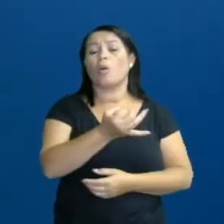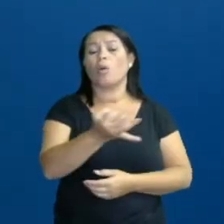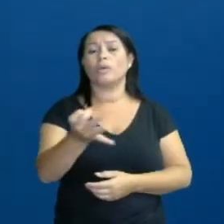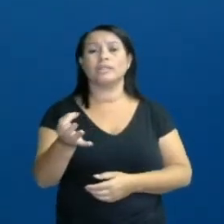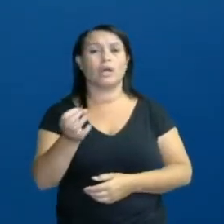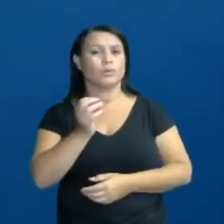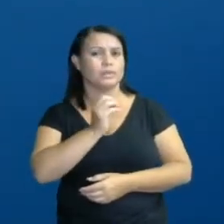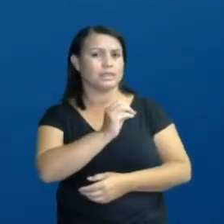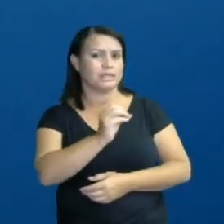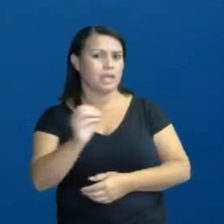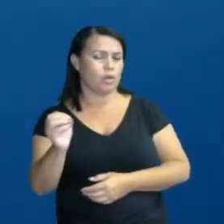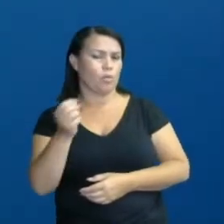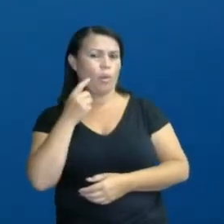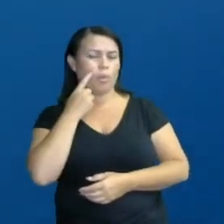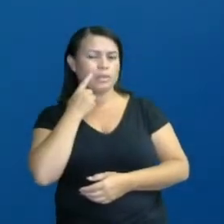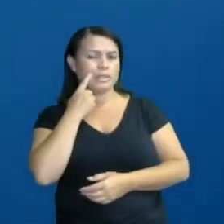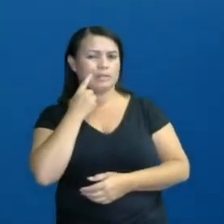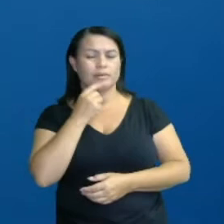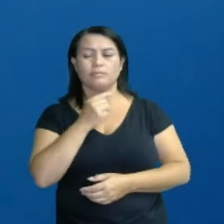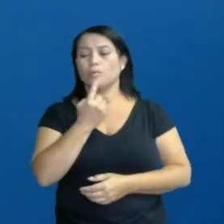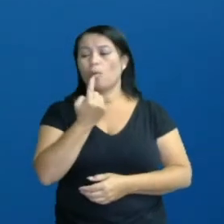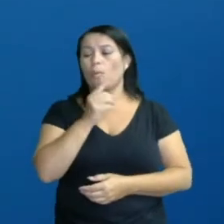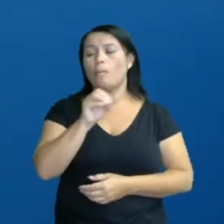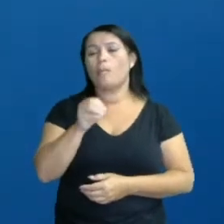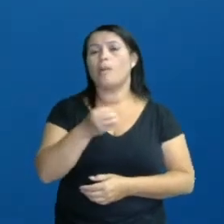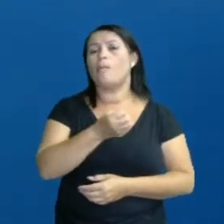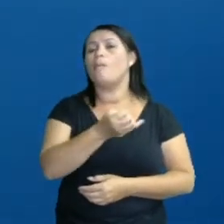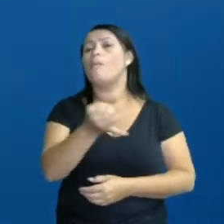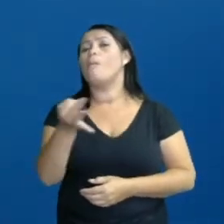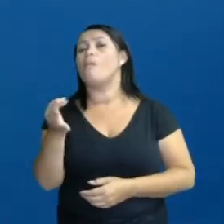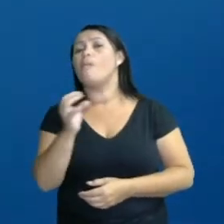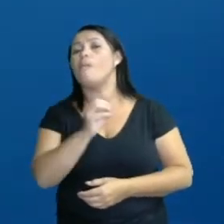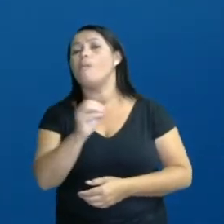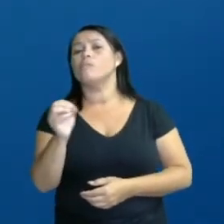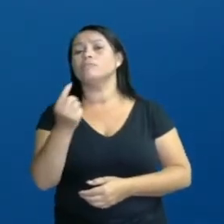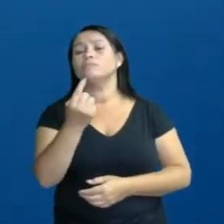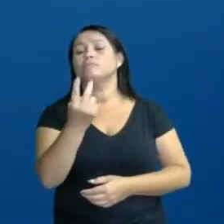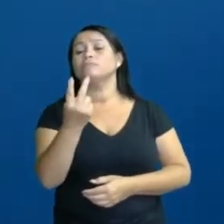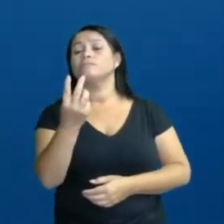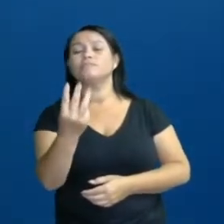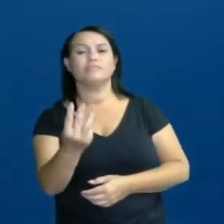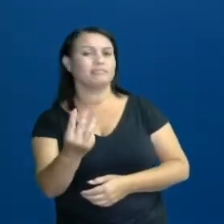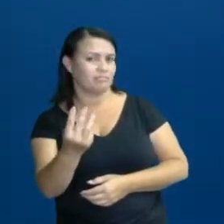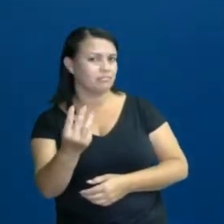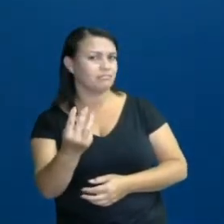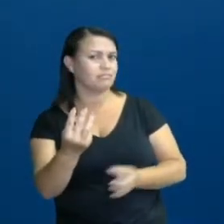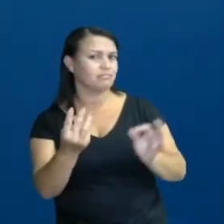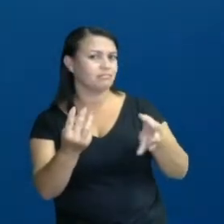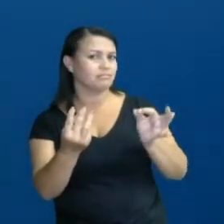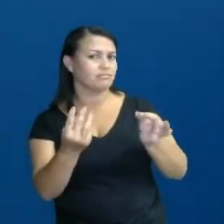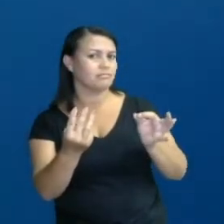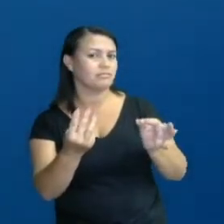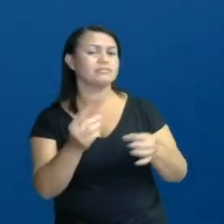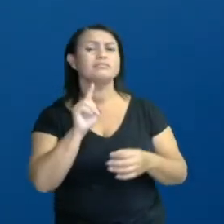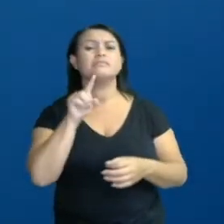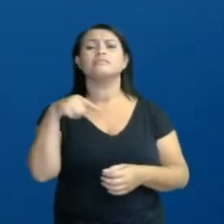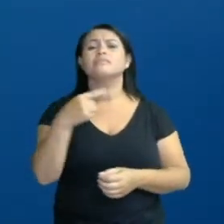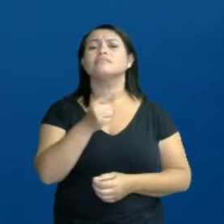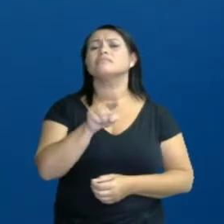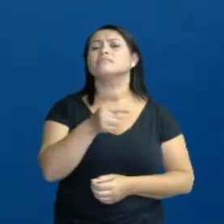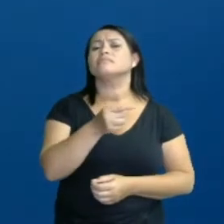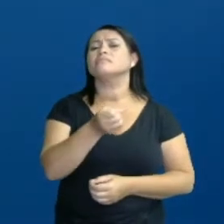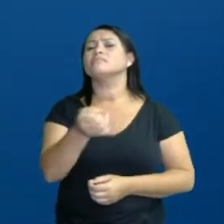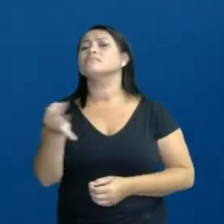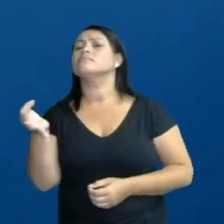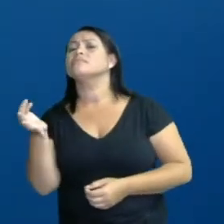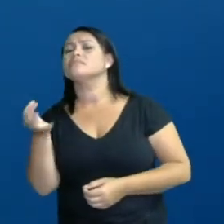tá certo? Então, aqui eu tenho o seguinte, ó. O 1000, eu tenho quantos zeros no 1000? 1, 2, 3. Não é isso? E depois da vírgula aqui eu tenho